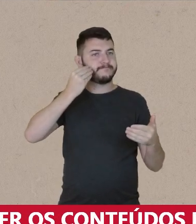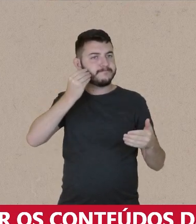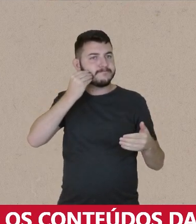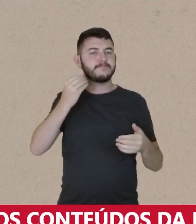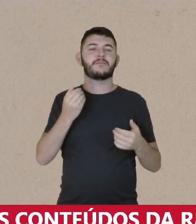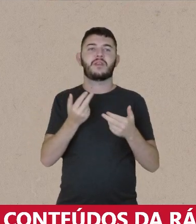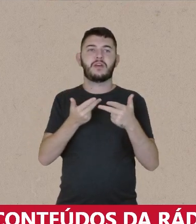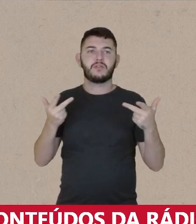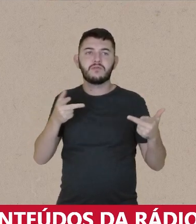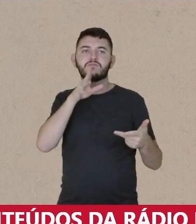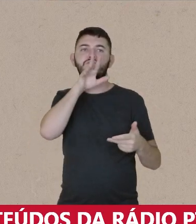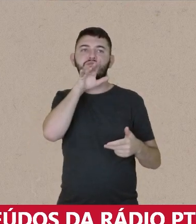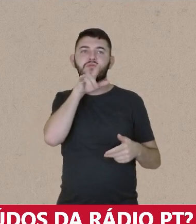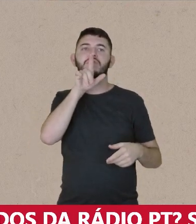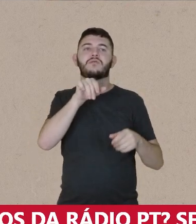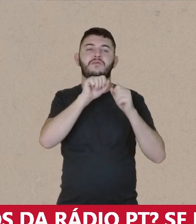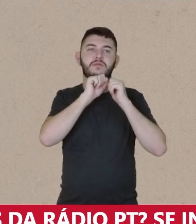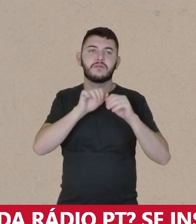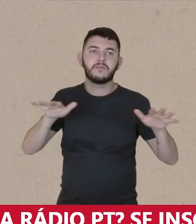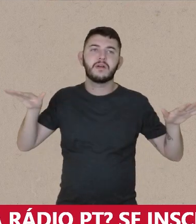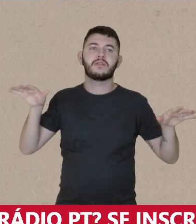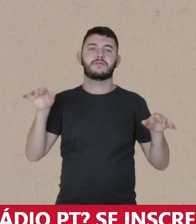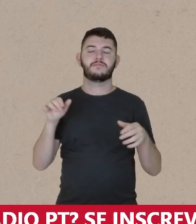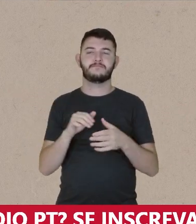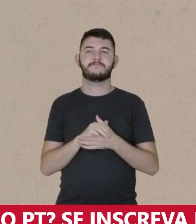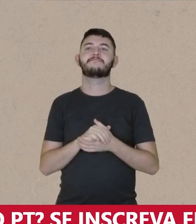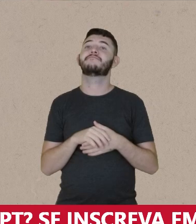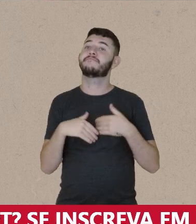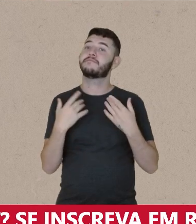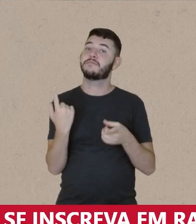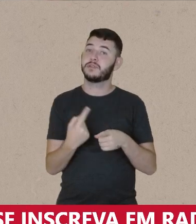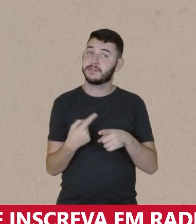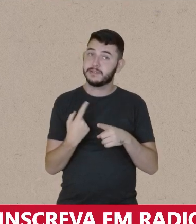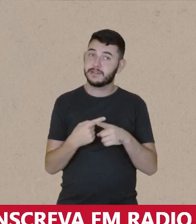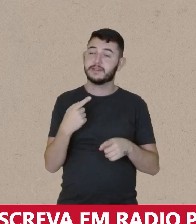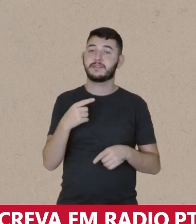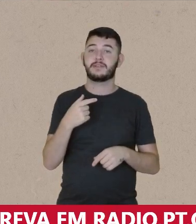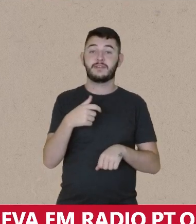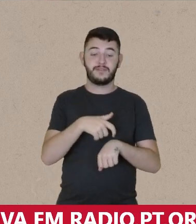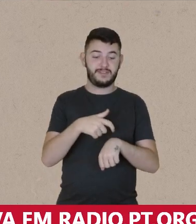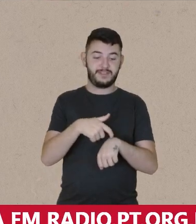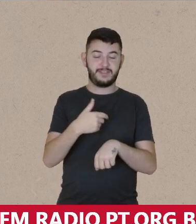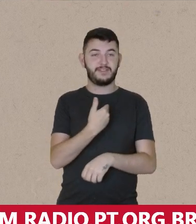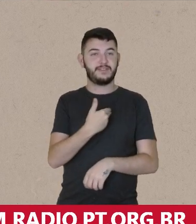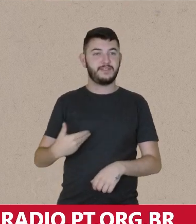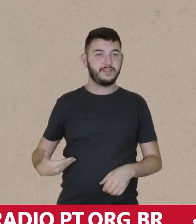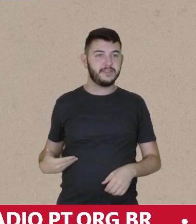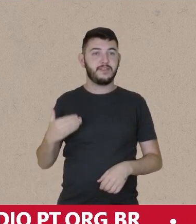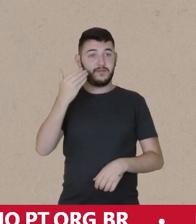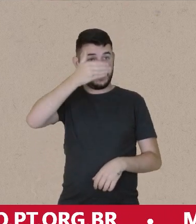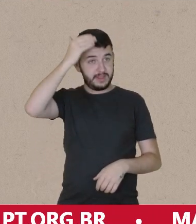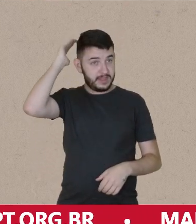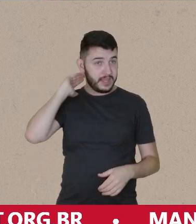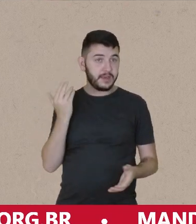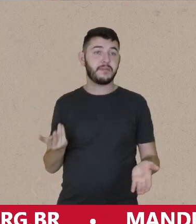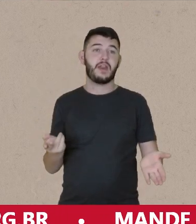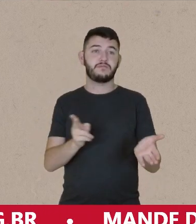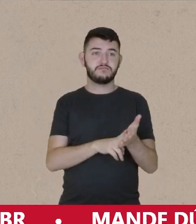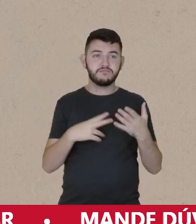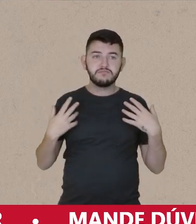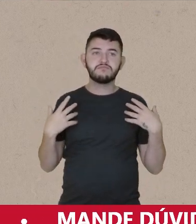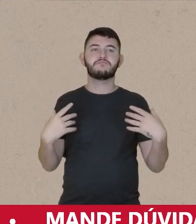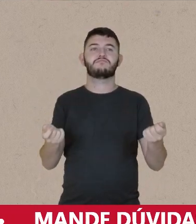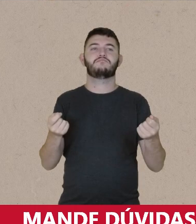ar, espalhados no ar em 2016. Porque quando o governo Temer assumiu, a gente teve